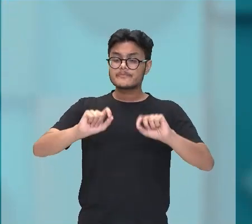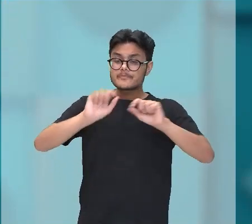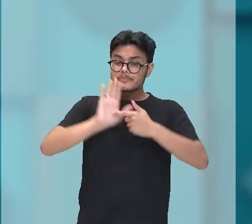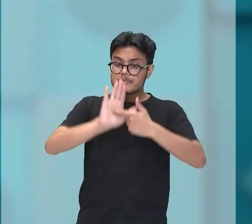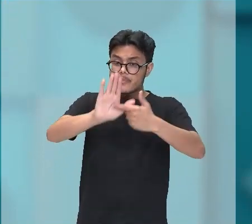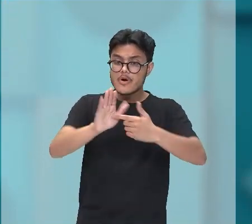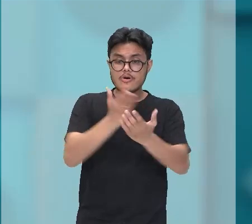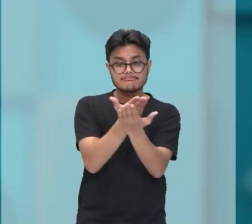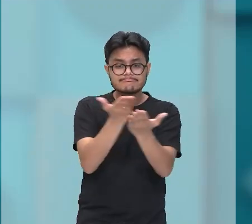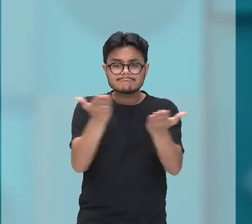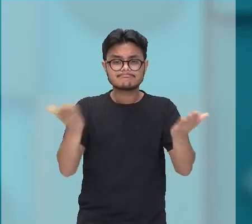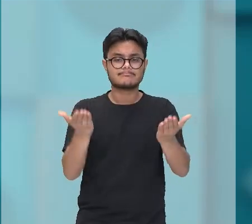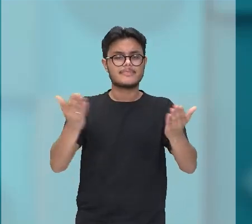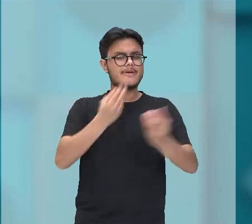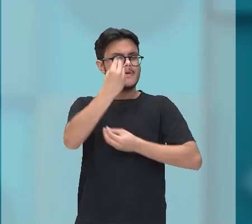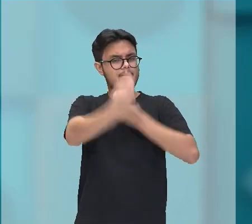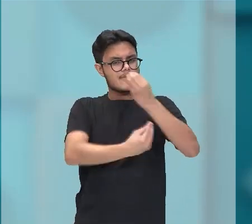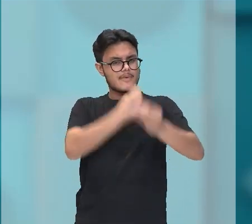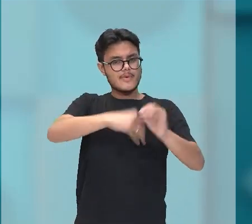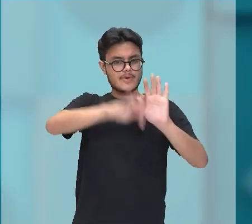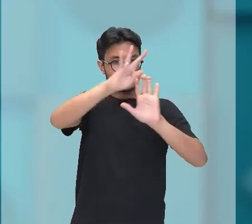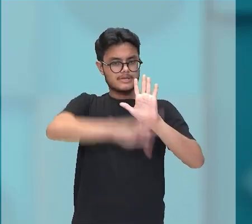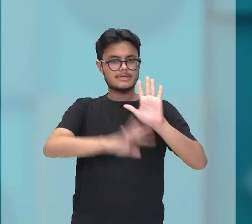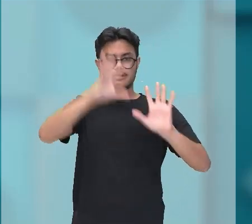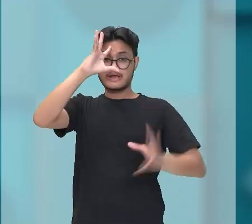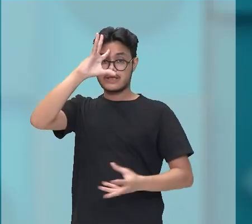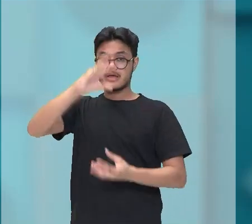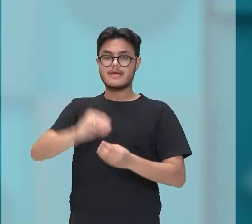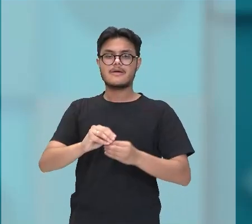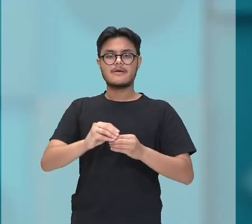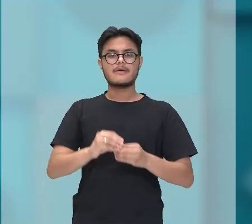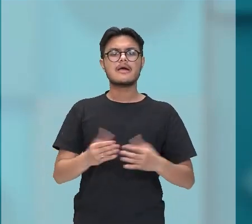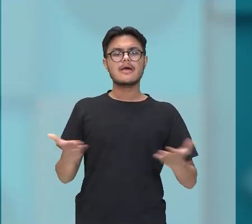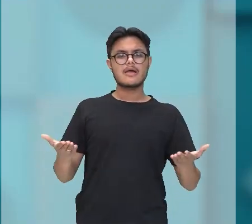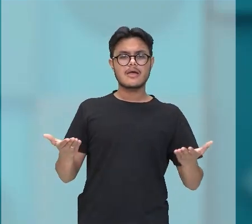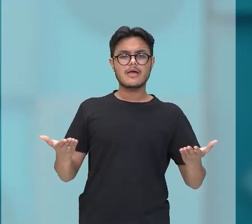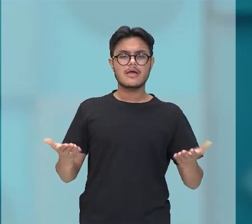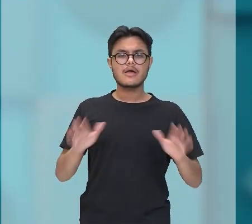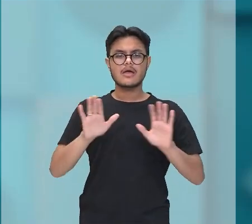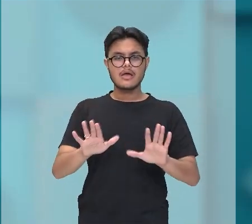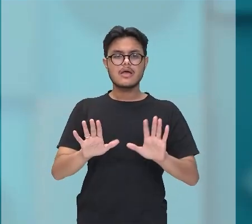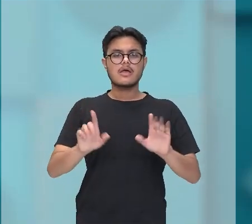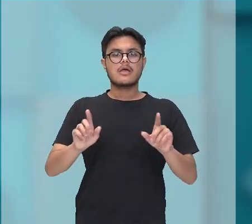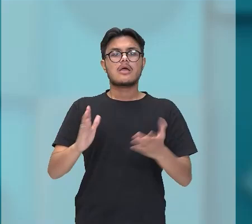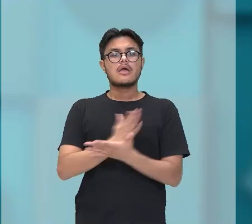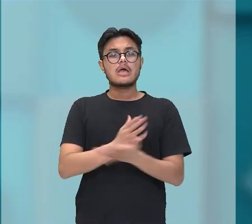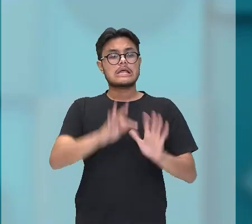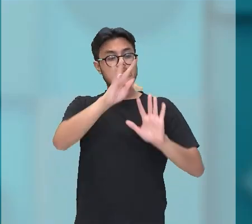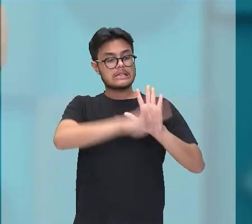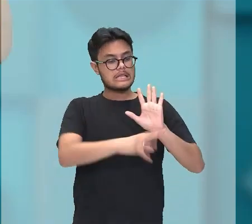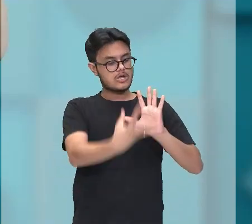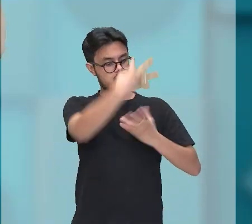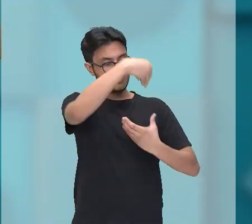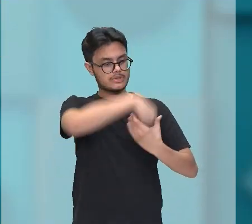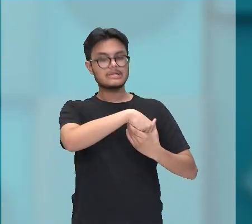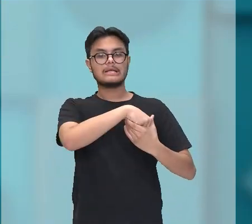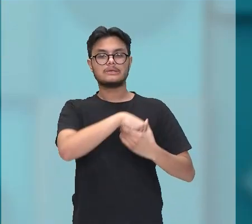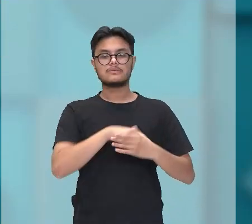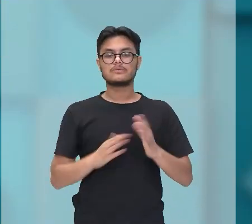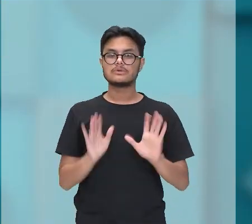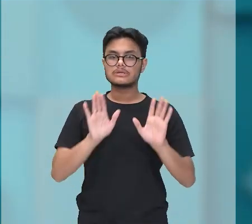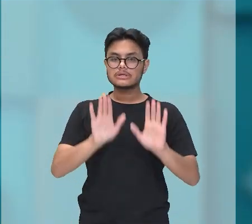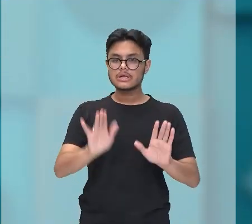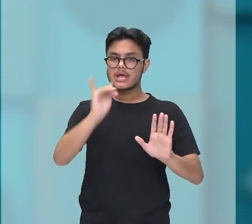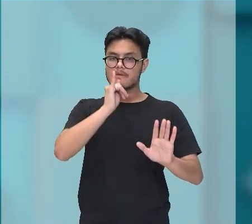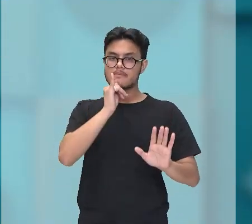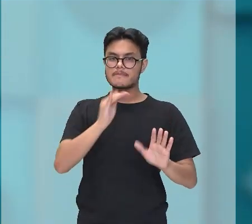vocês esse processo da coesão referencial acontecendo no interior desse texto. Nós